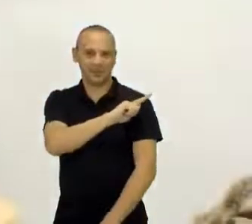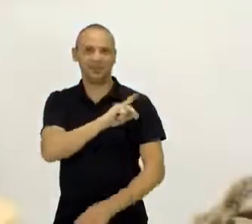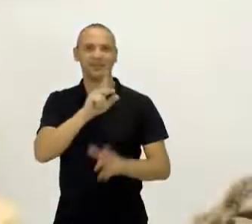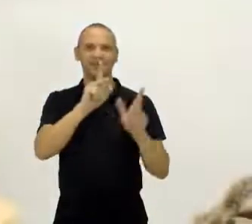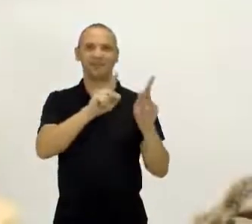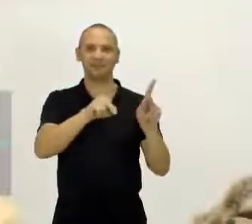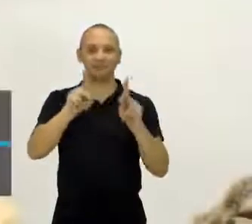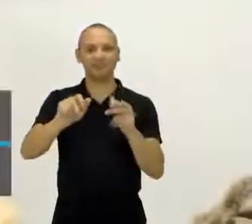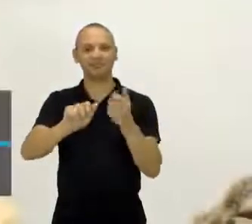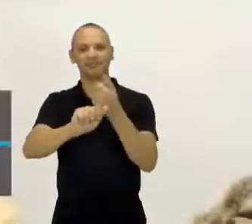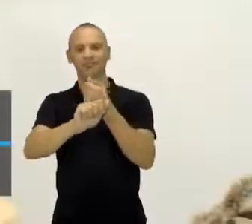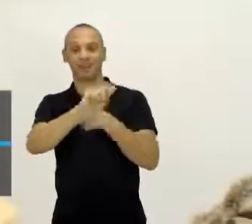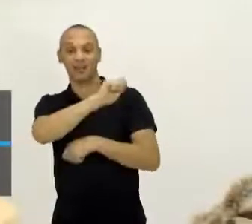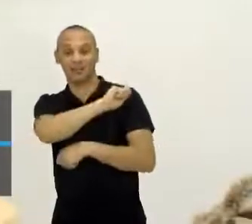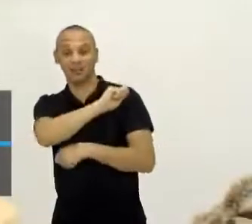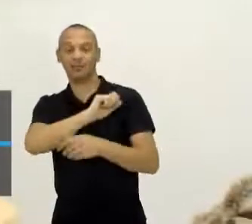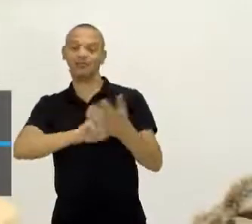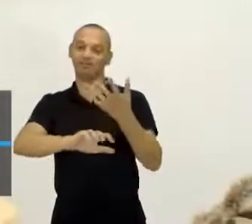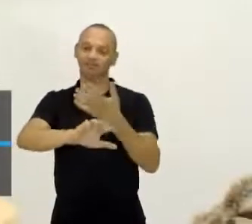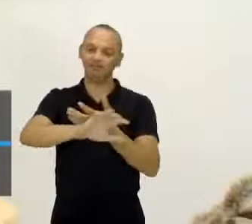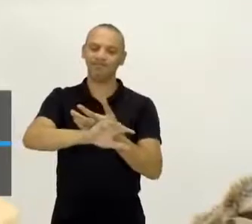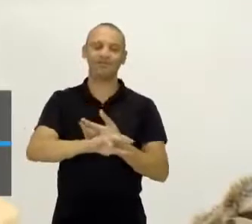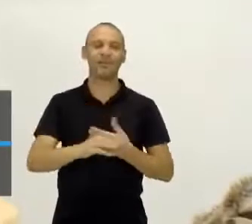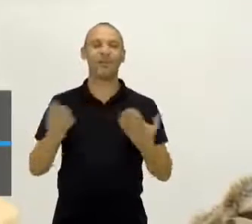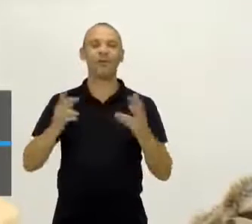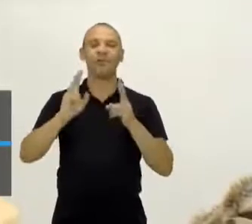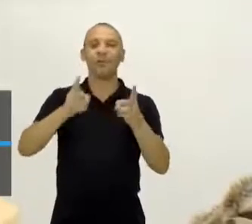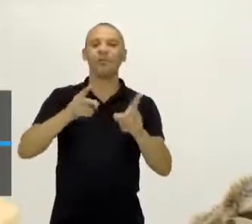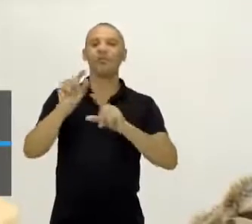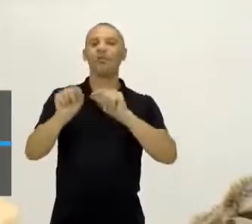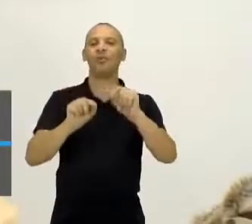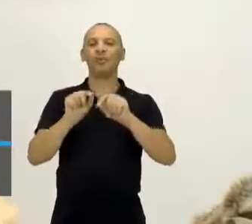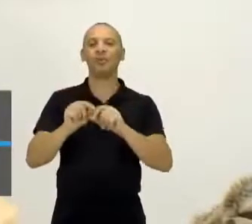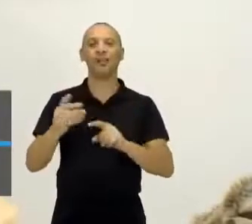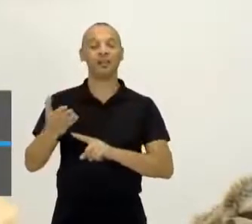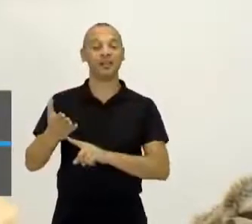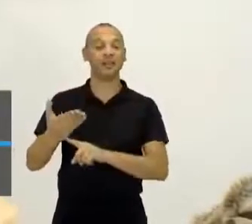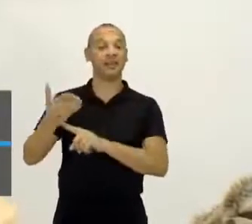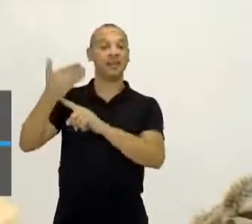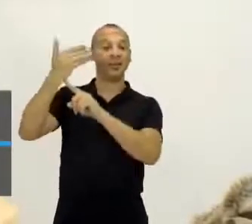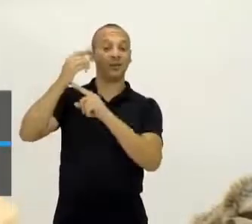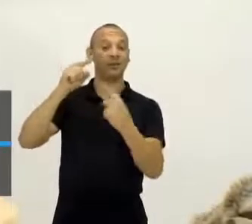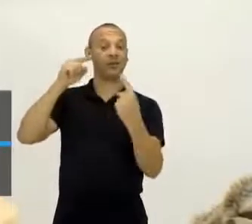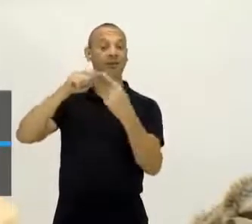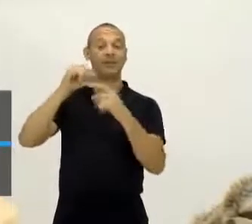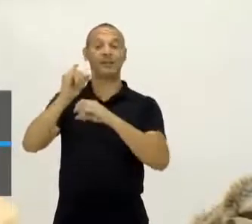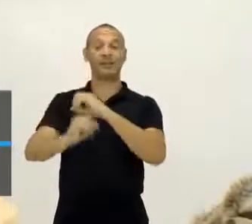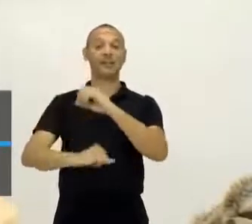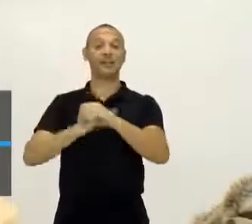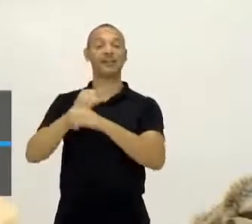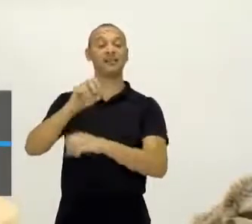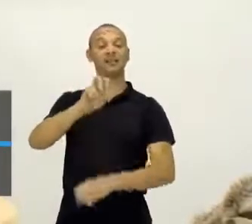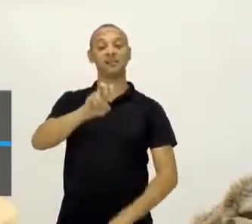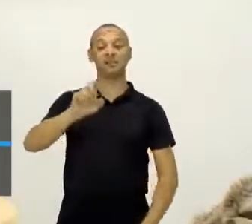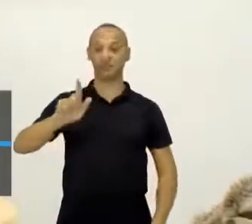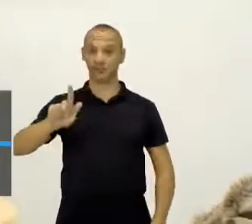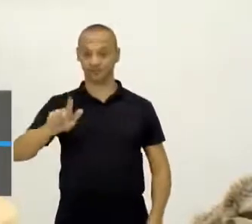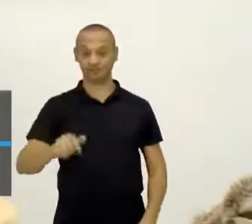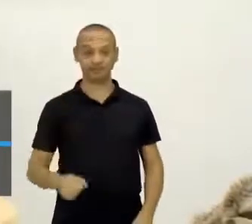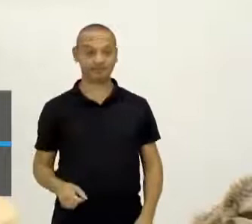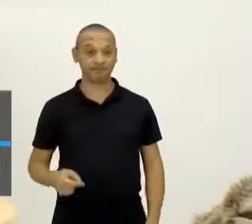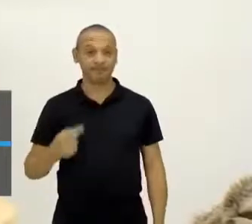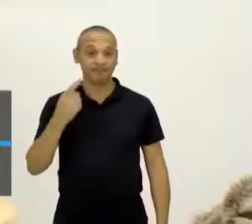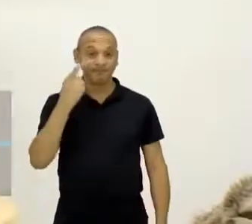professores e alunos. Vamos continuar hoje falando sobre tecnologia aí da internet 5G, certo? Vamos